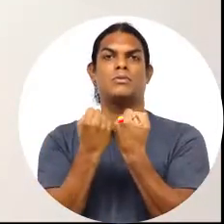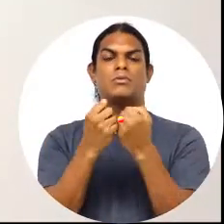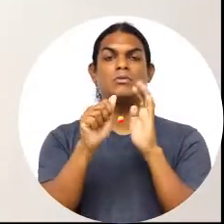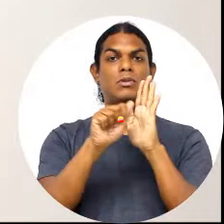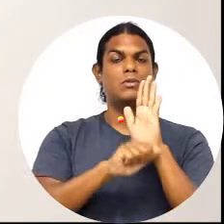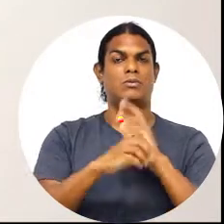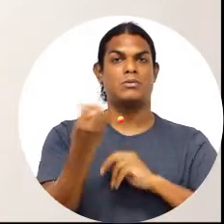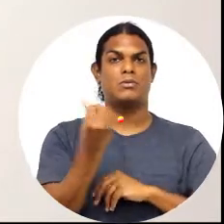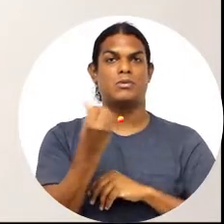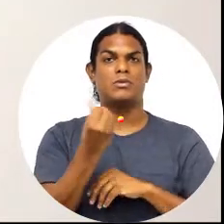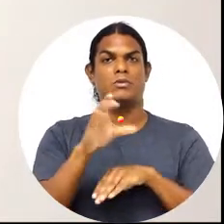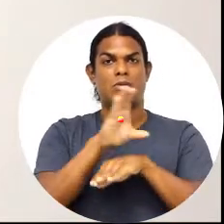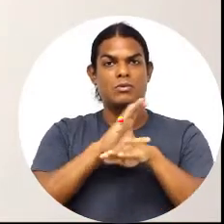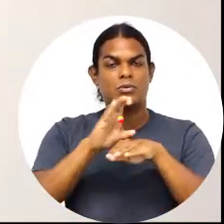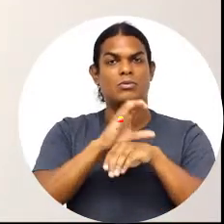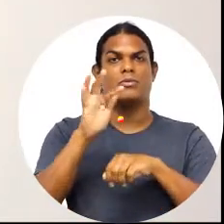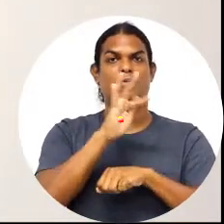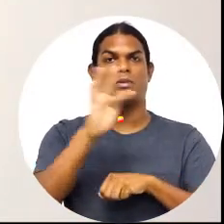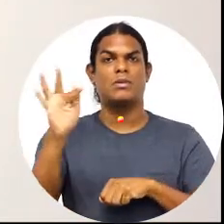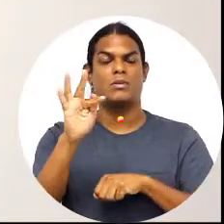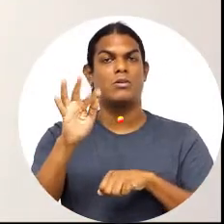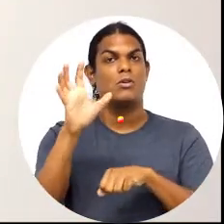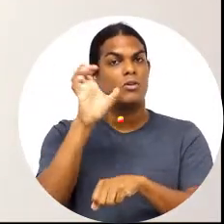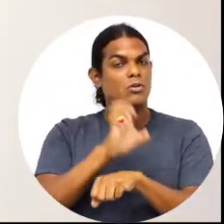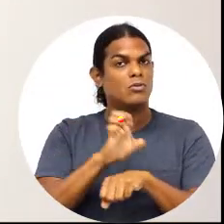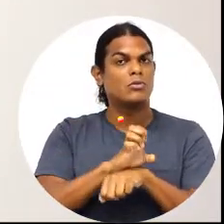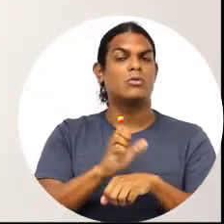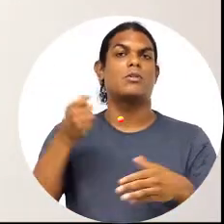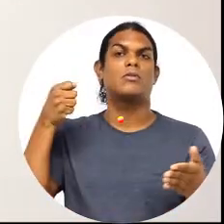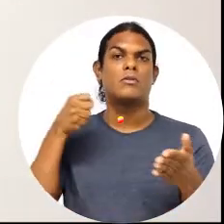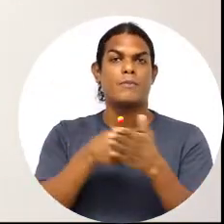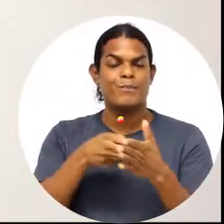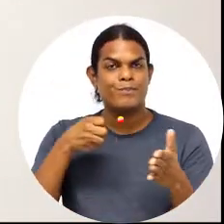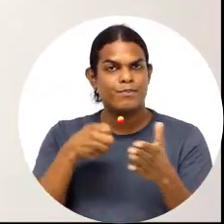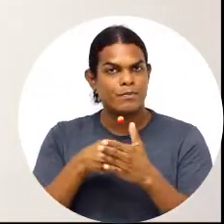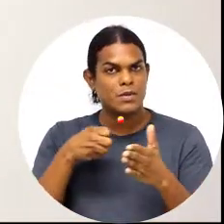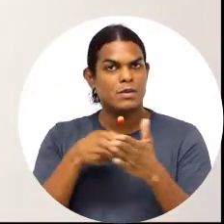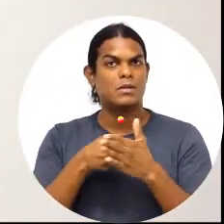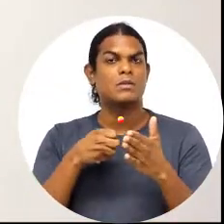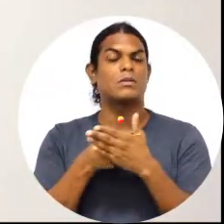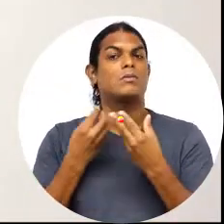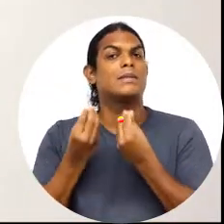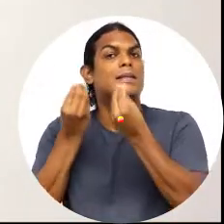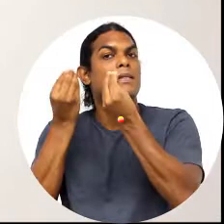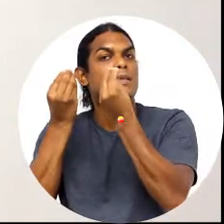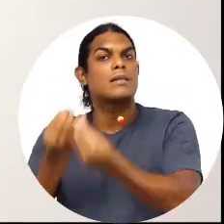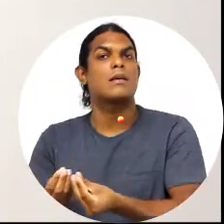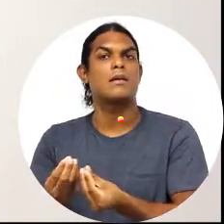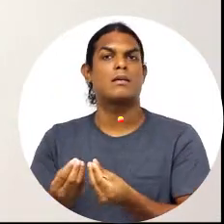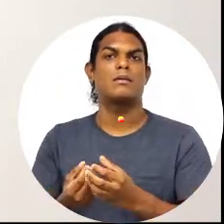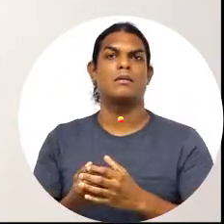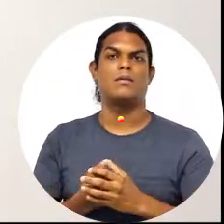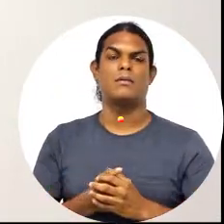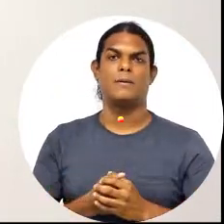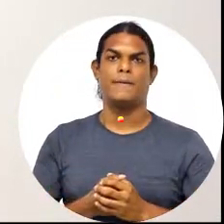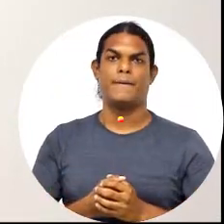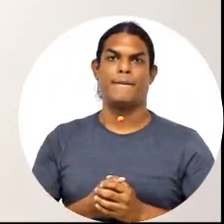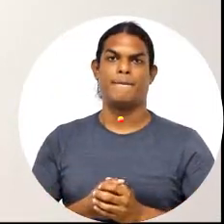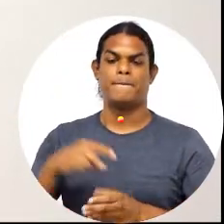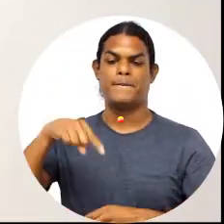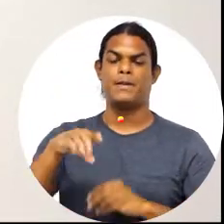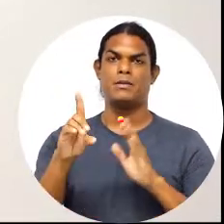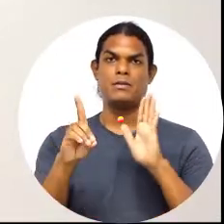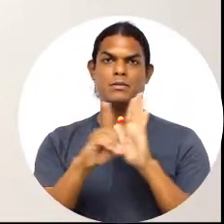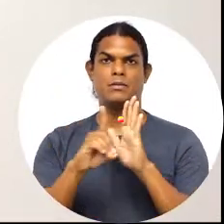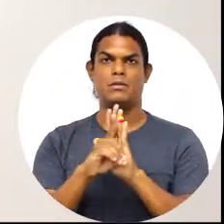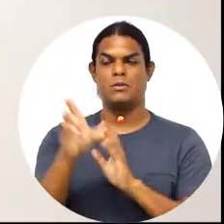6º da Constituição Federal, o Estado tem a obrigação de dar concretude, de